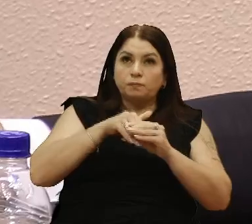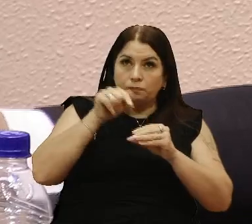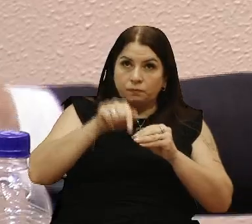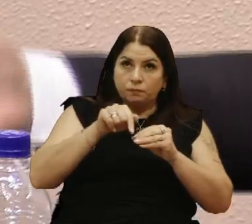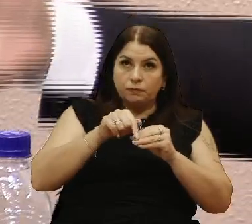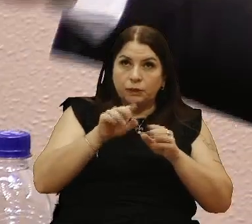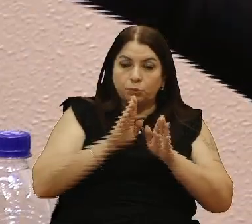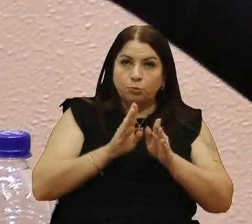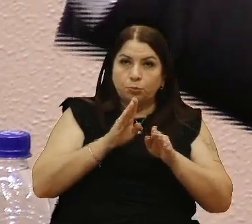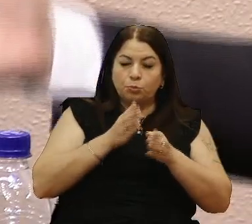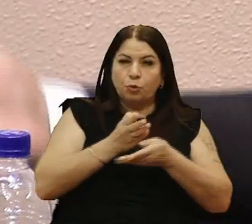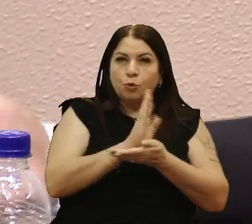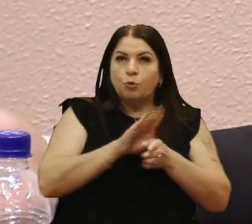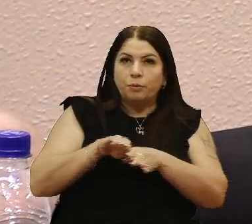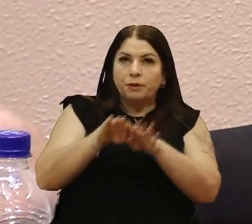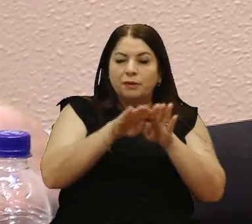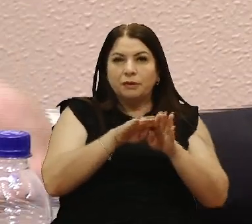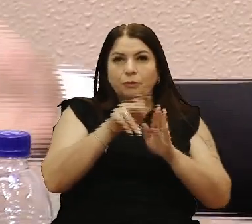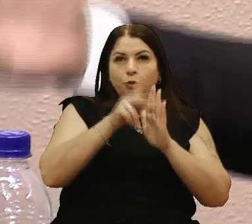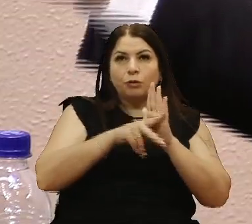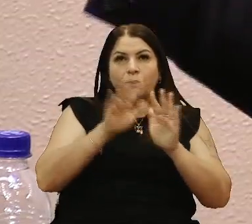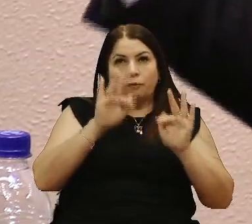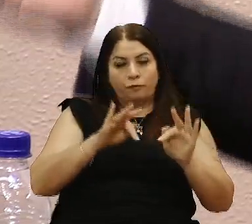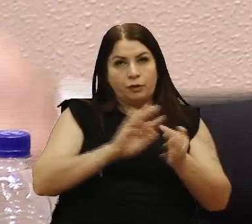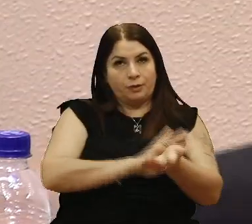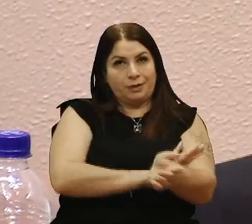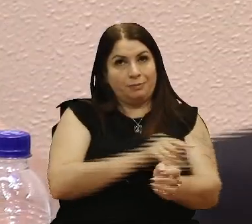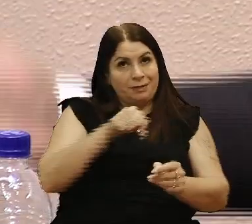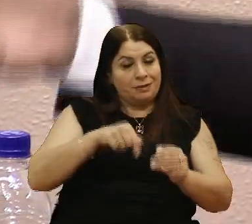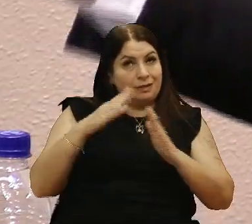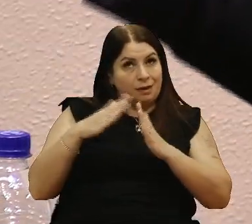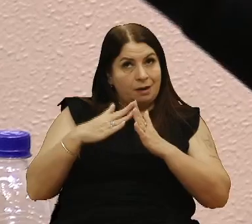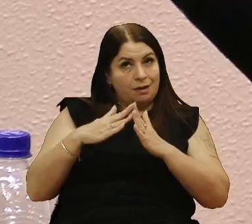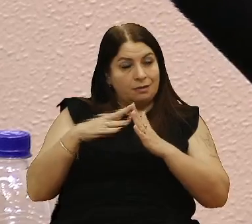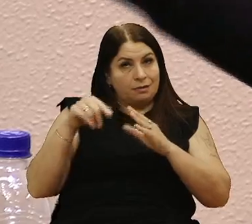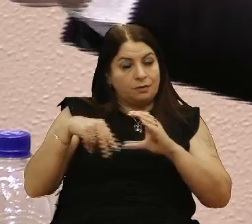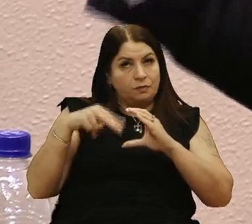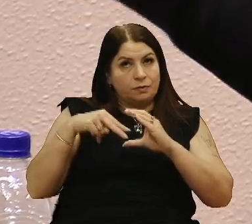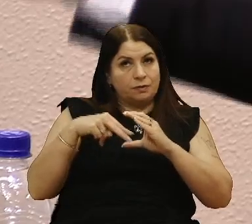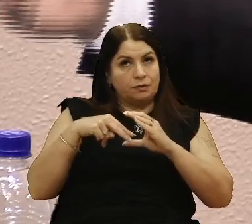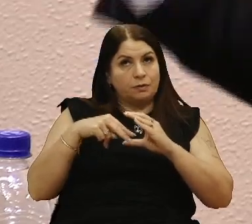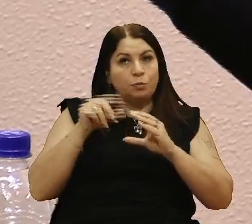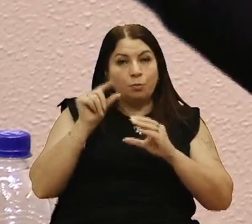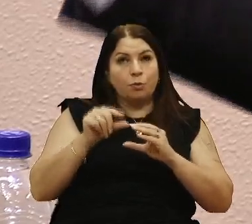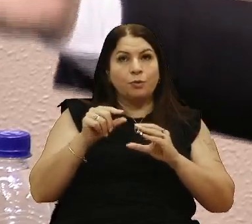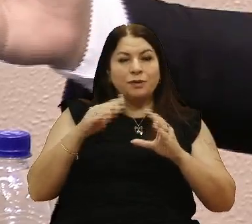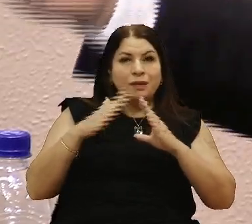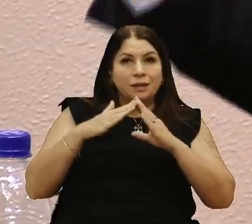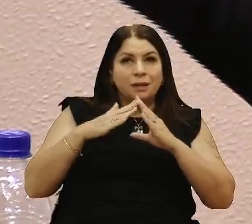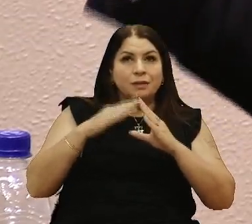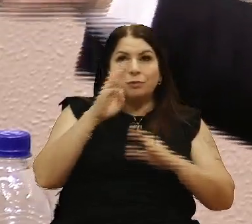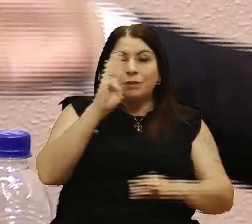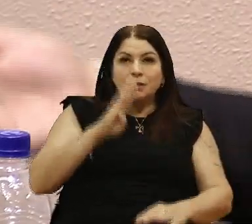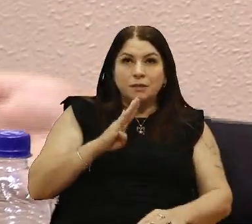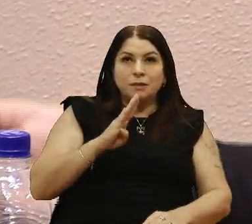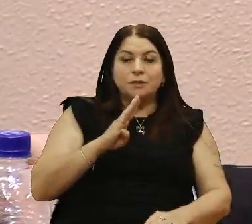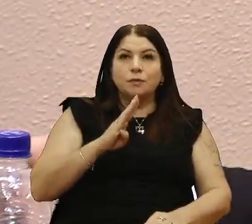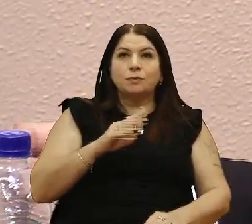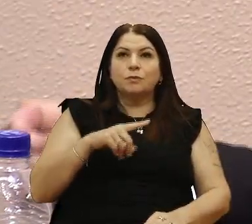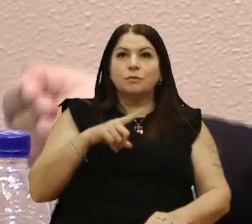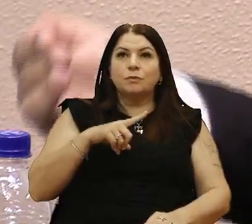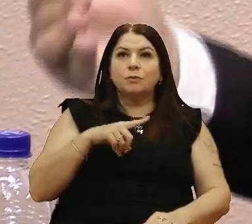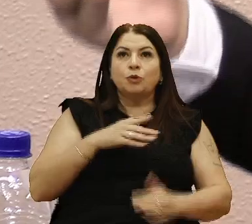por unanimidade o protocolo antirracista dessa Casa Legislativa, uma das poucas casas do Brasil que passa a ter